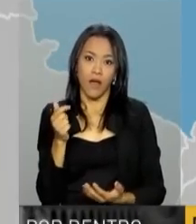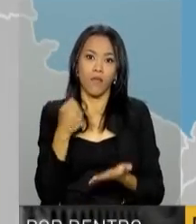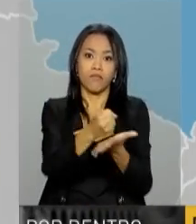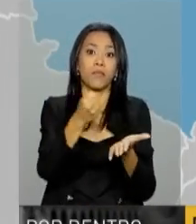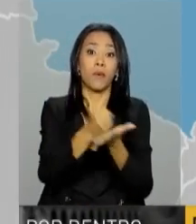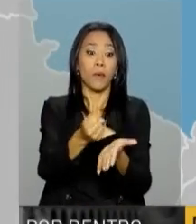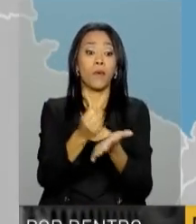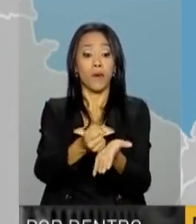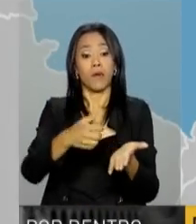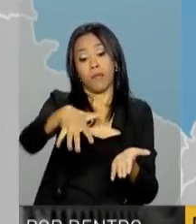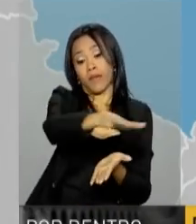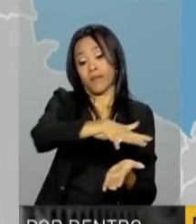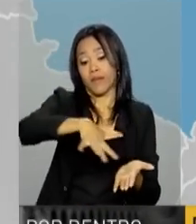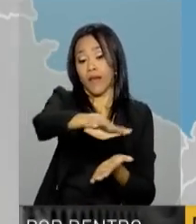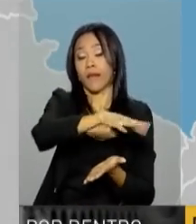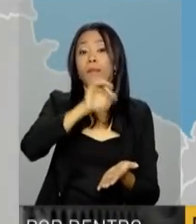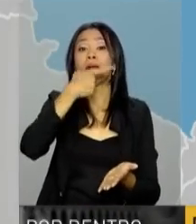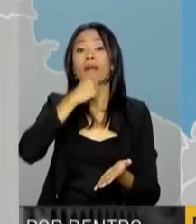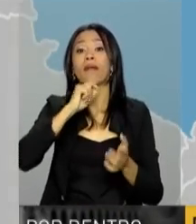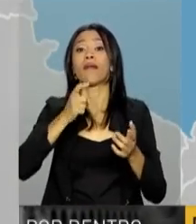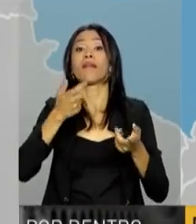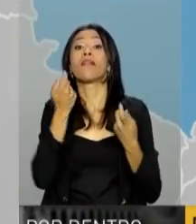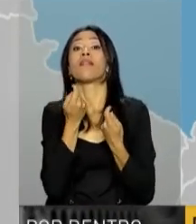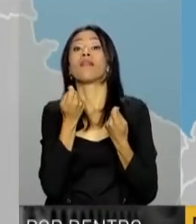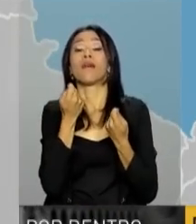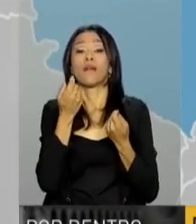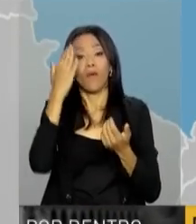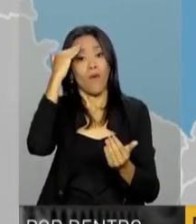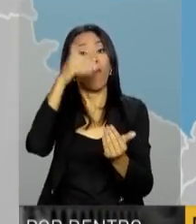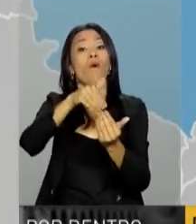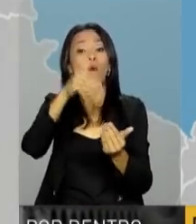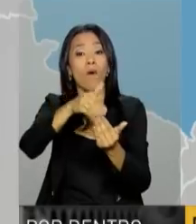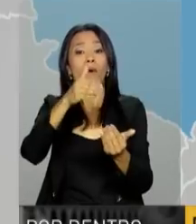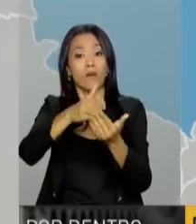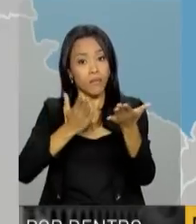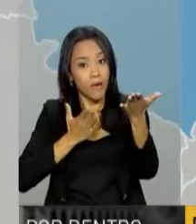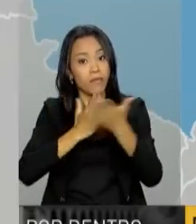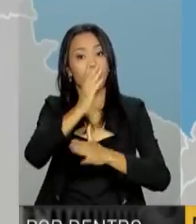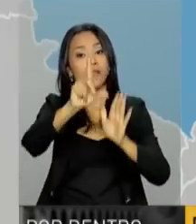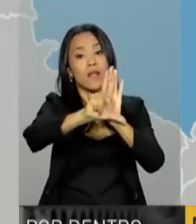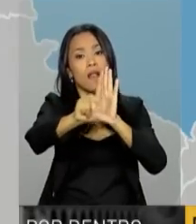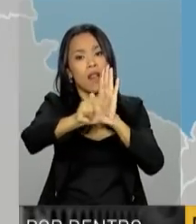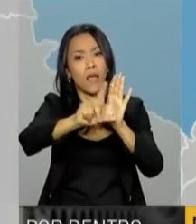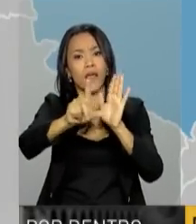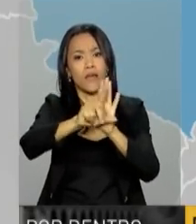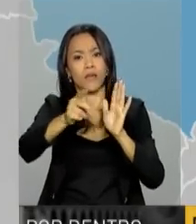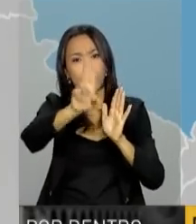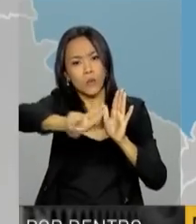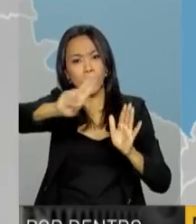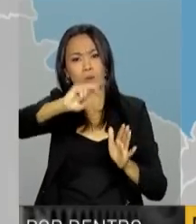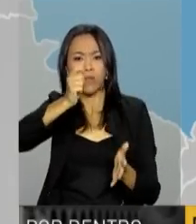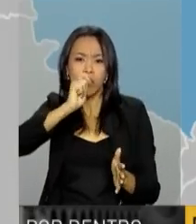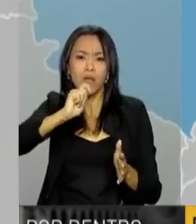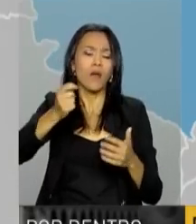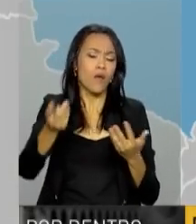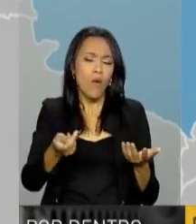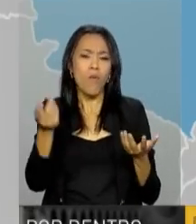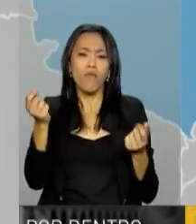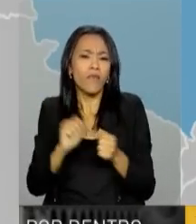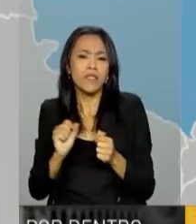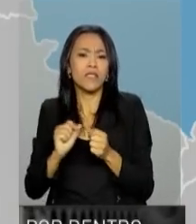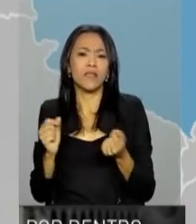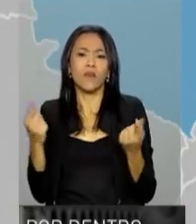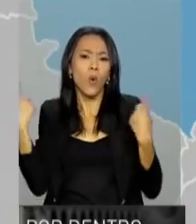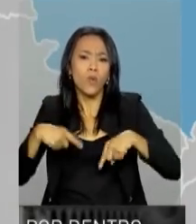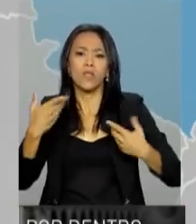de quem defende a legalização das drogas a descriminalização qual é a posição do senhor é pra enfrentar esse mal no país ministro bom dia